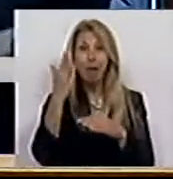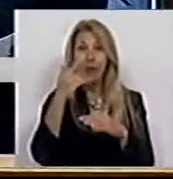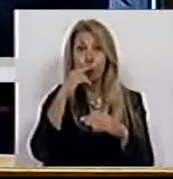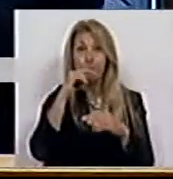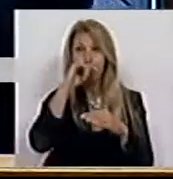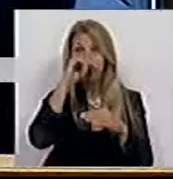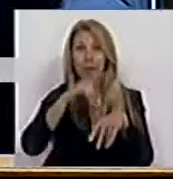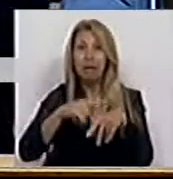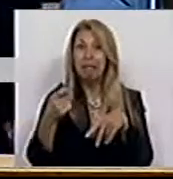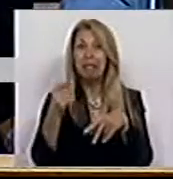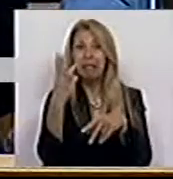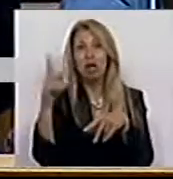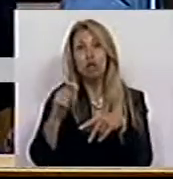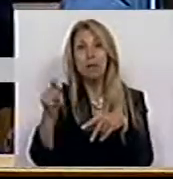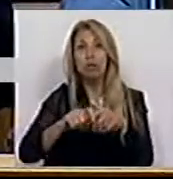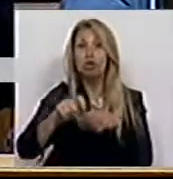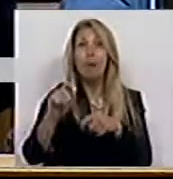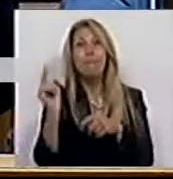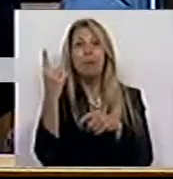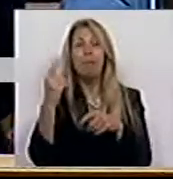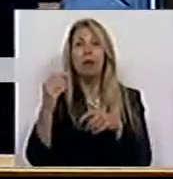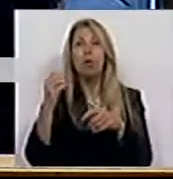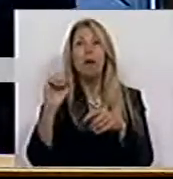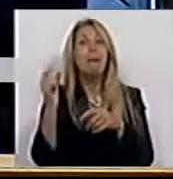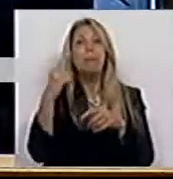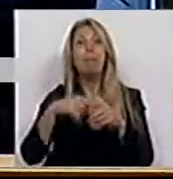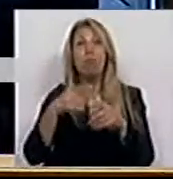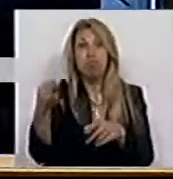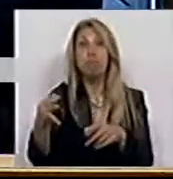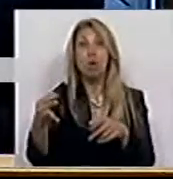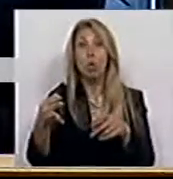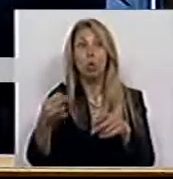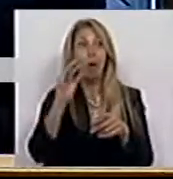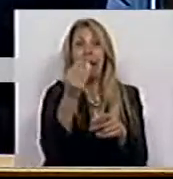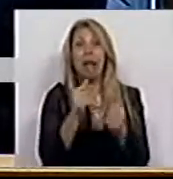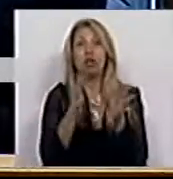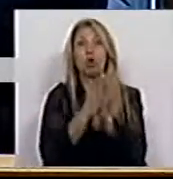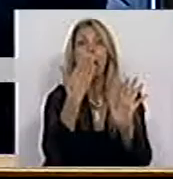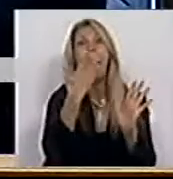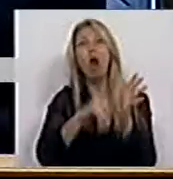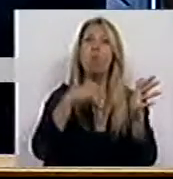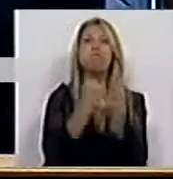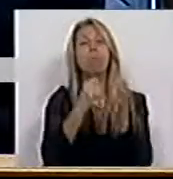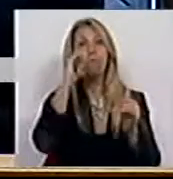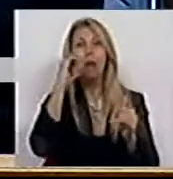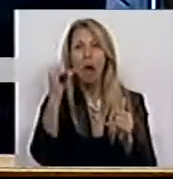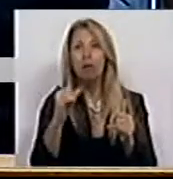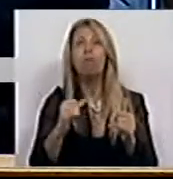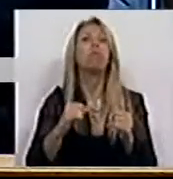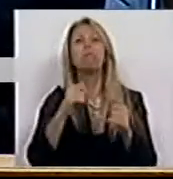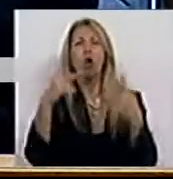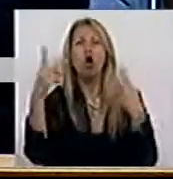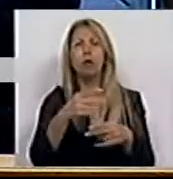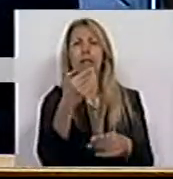o mínimo dos mínimos, que é ter as crianças com aulas, vir cortar neste orçamento 740 milhões de euros